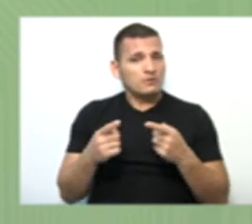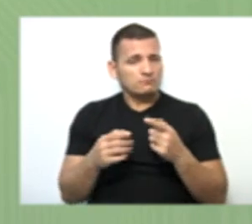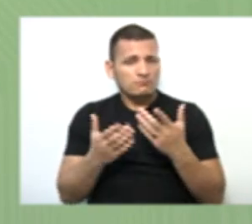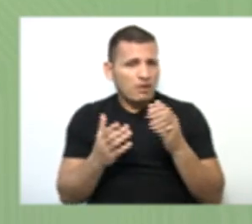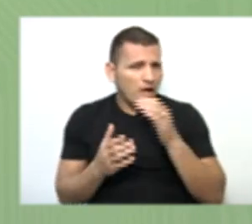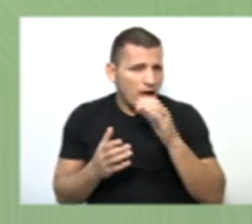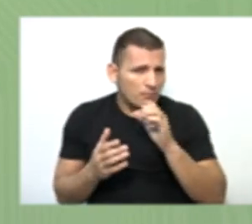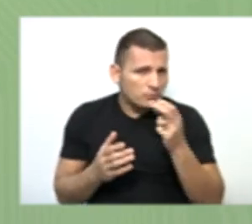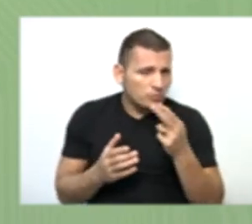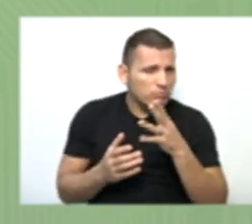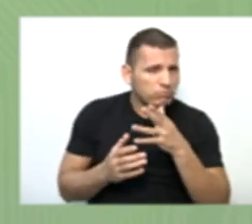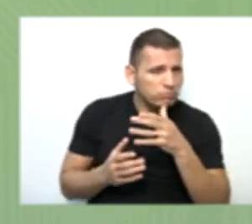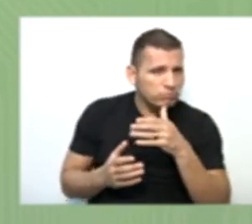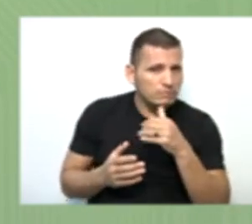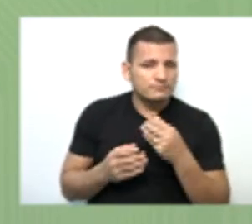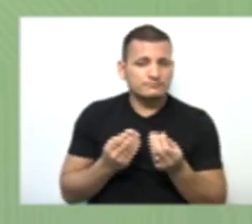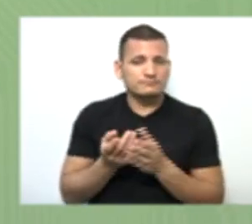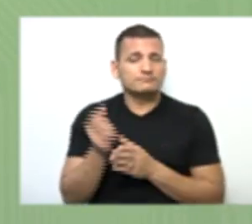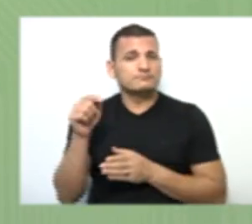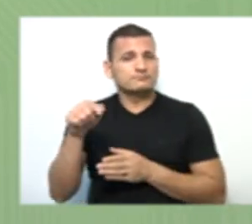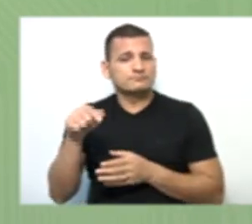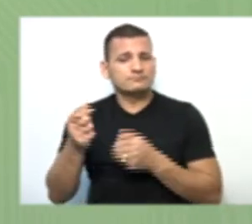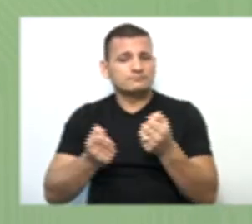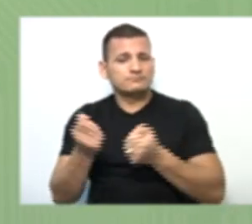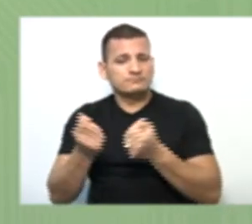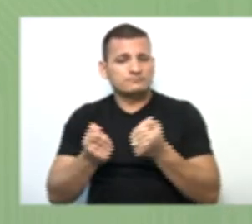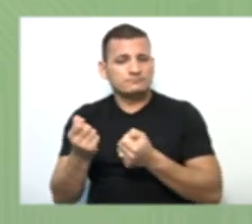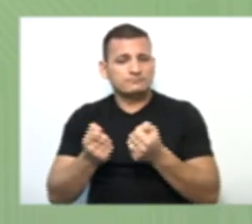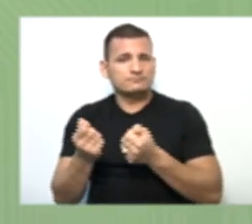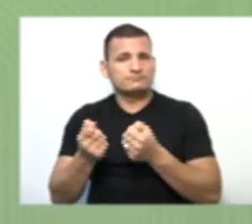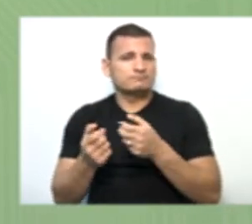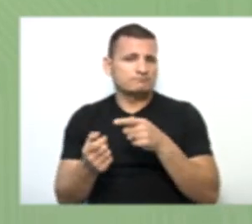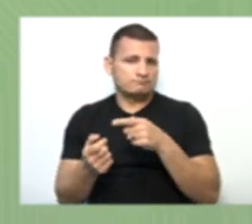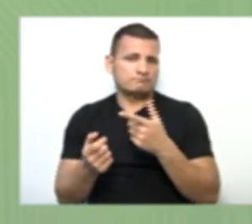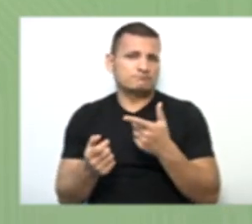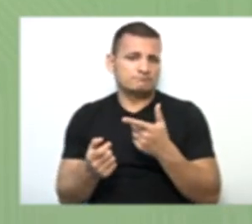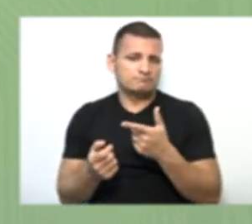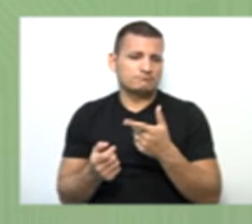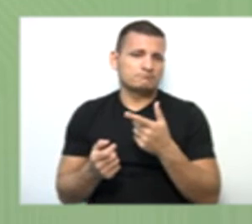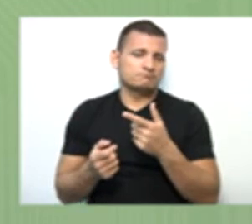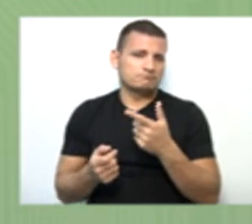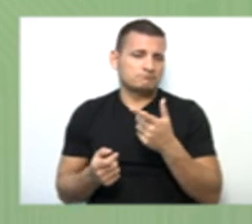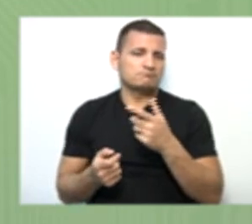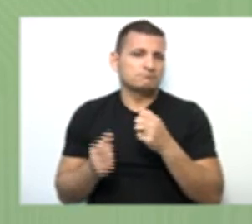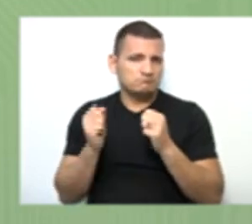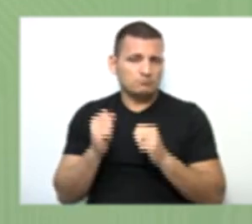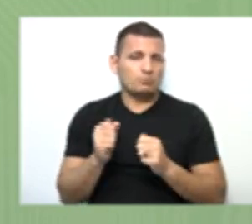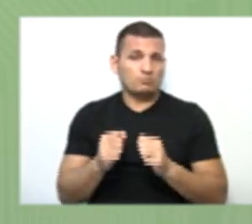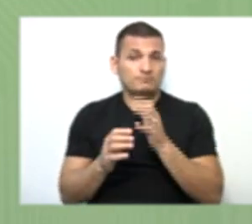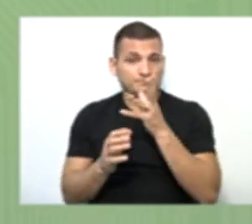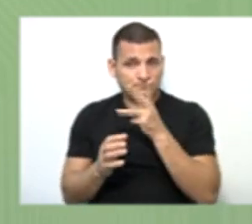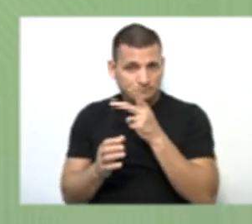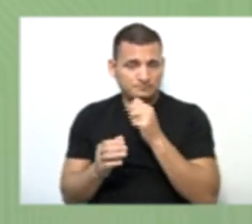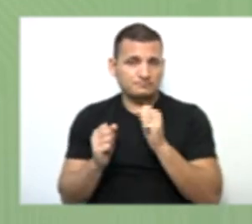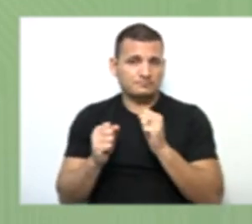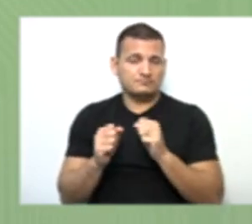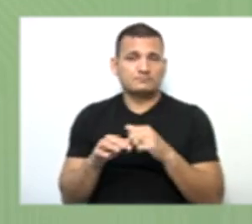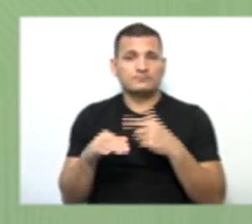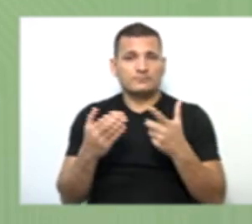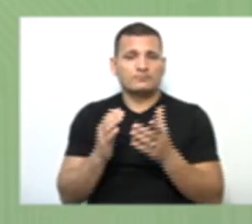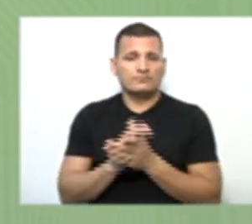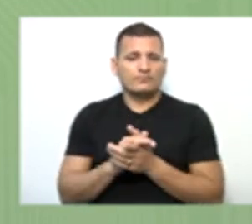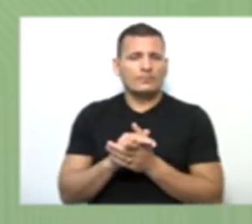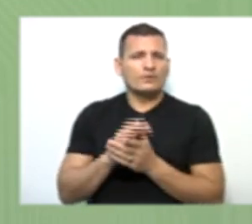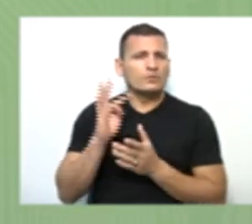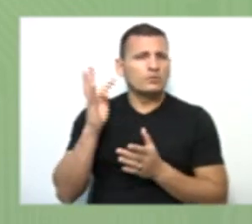ser rápido, vai ser lento? E essa máquina, esse trator? De repente vai ser mais lento, correto? Portanto, tudo que é